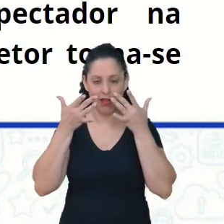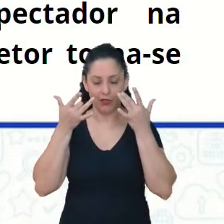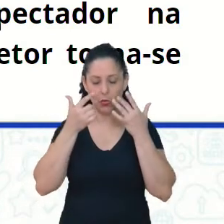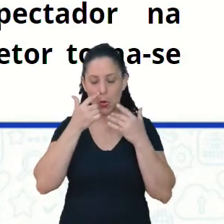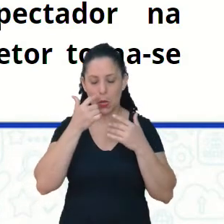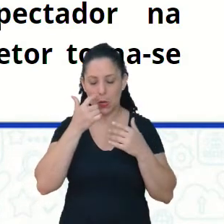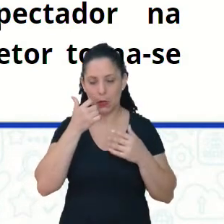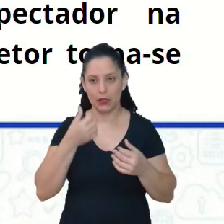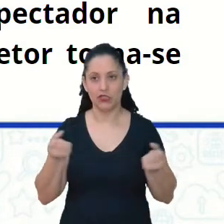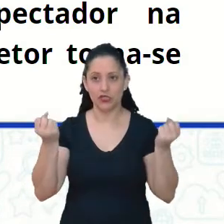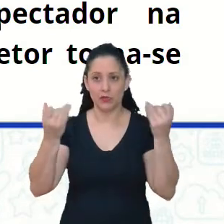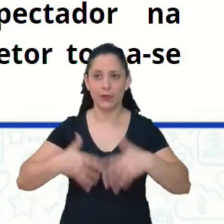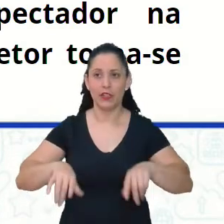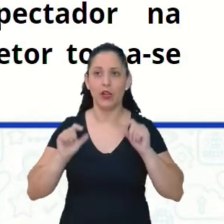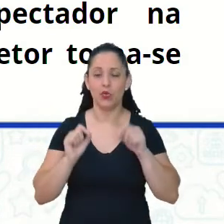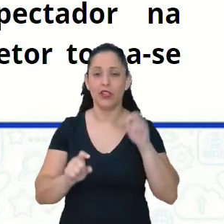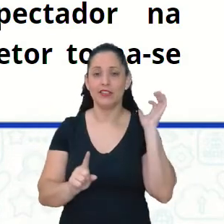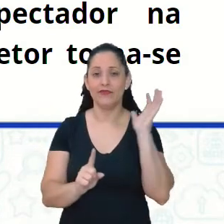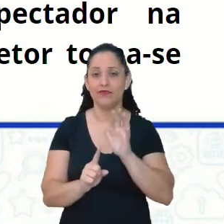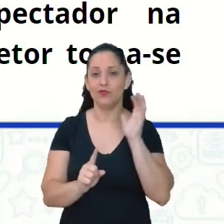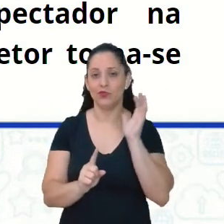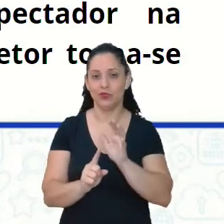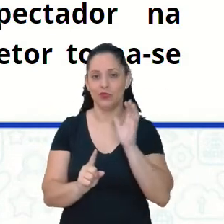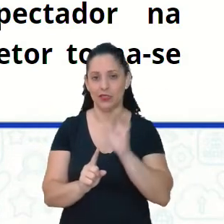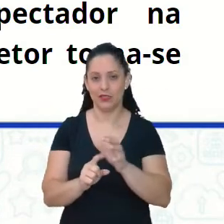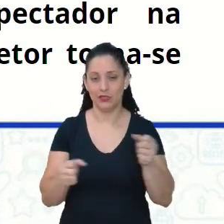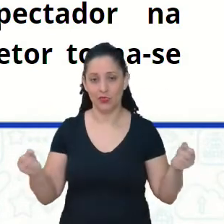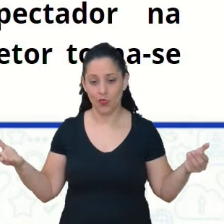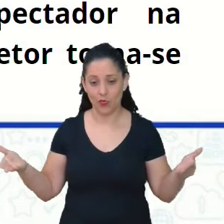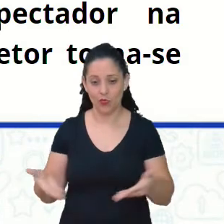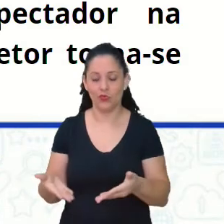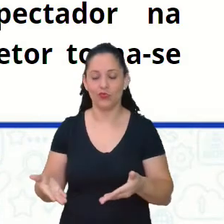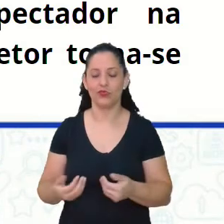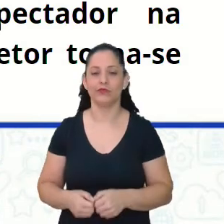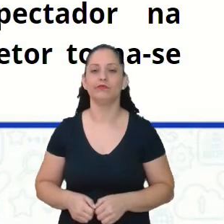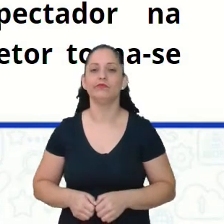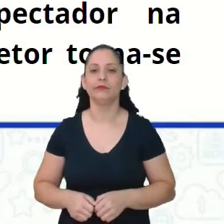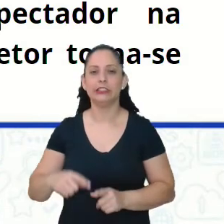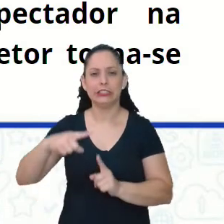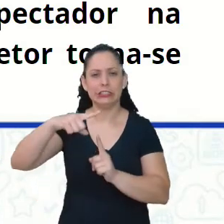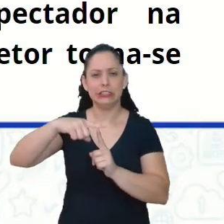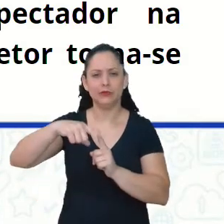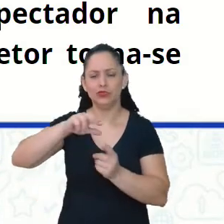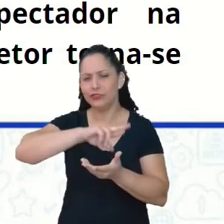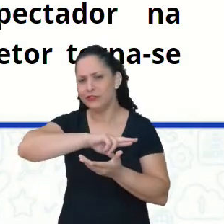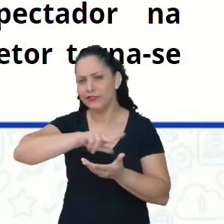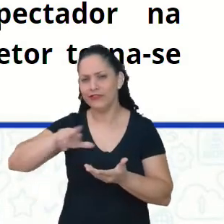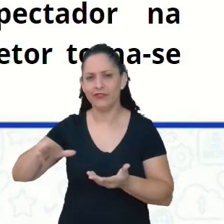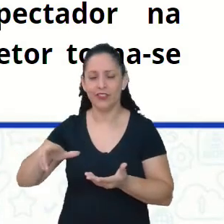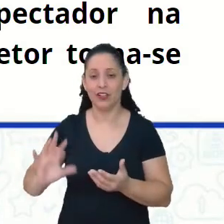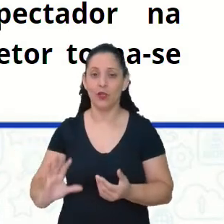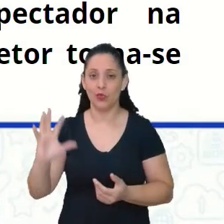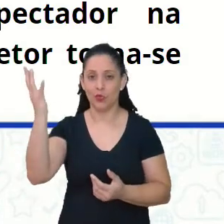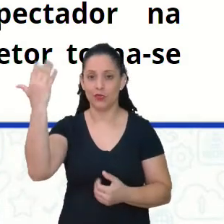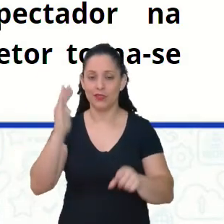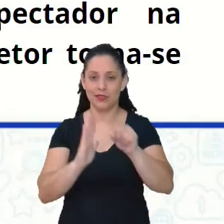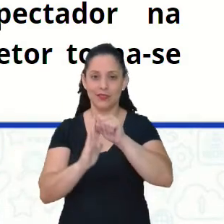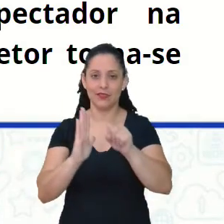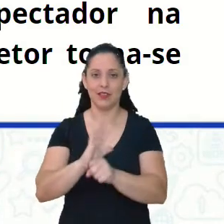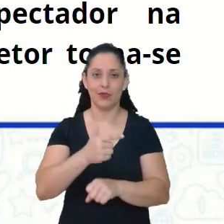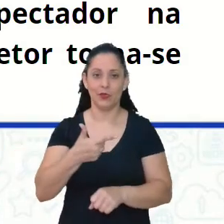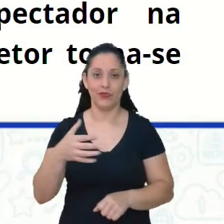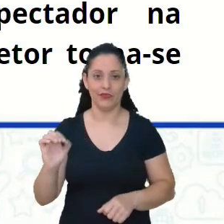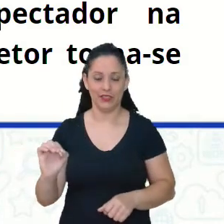falar sobre as tendências atuais, né, outras formas teatrais que surgiram também no século XX,